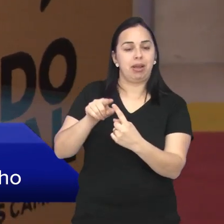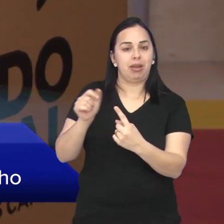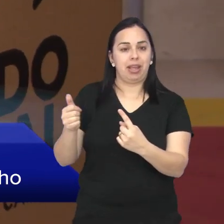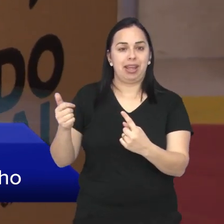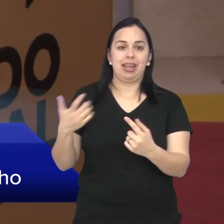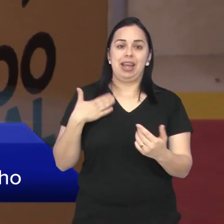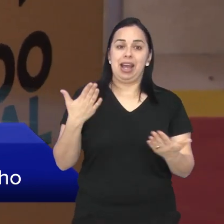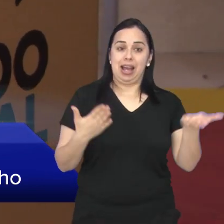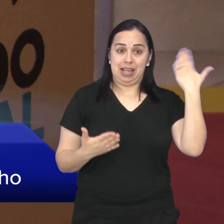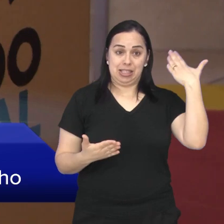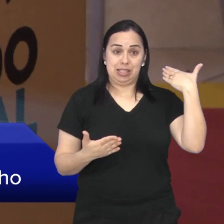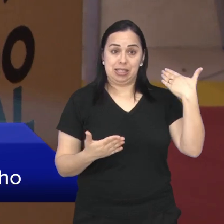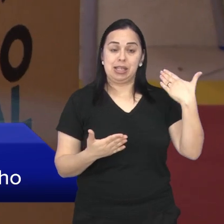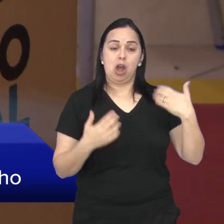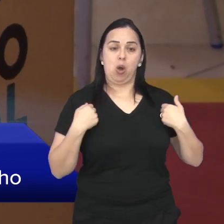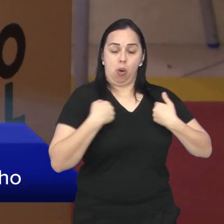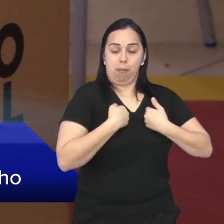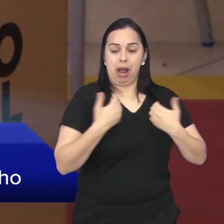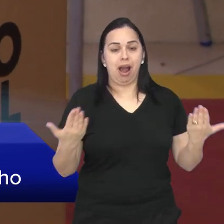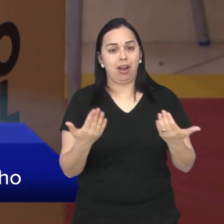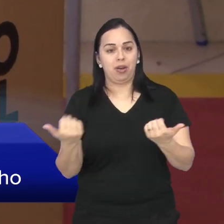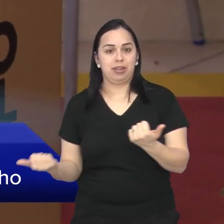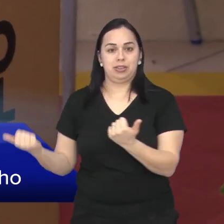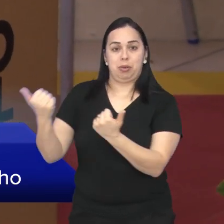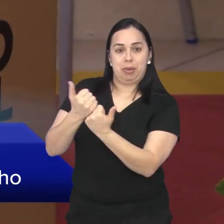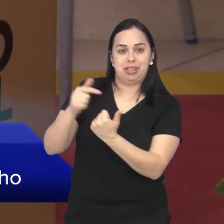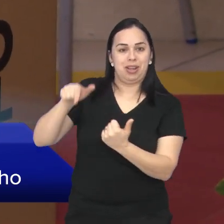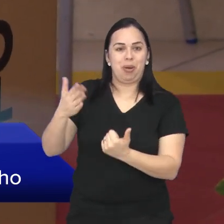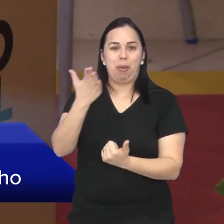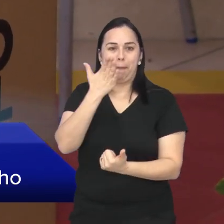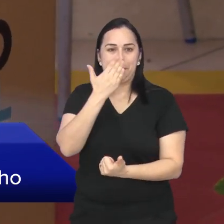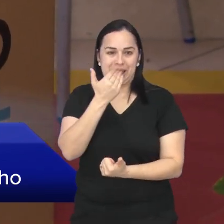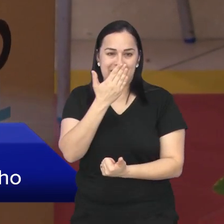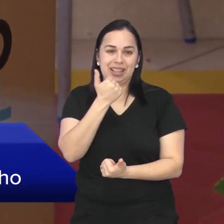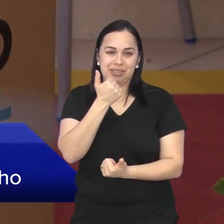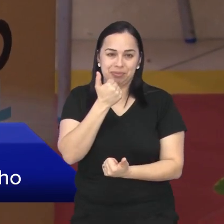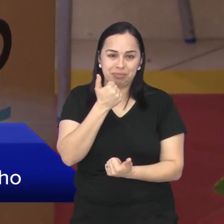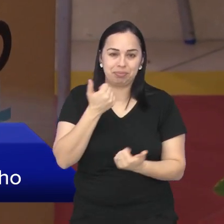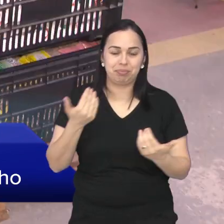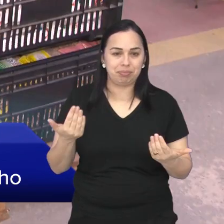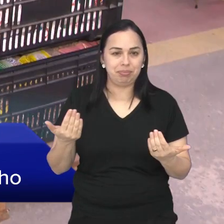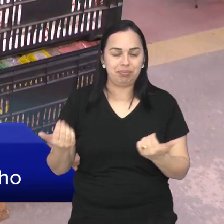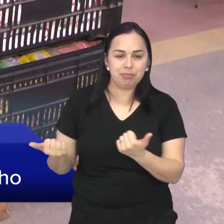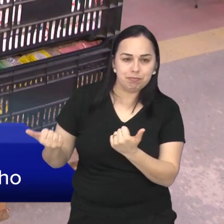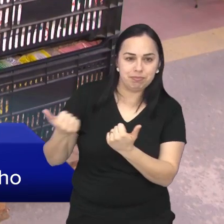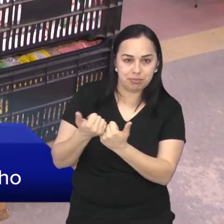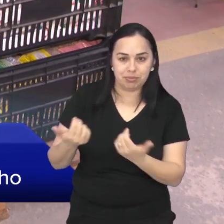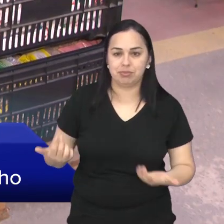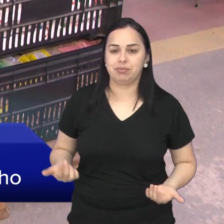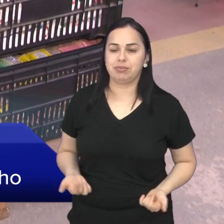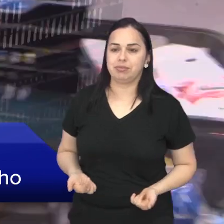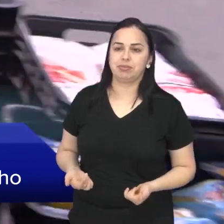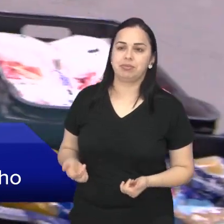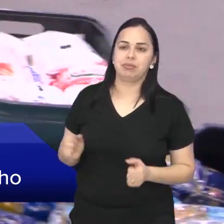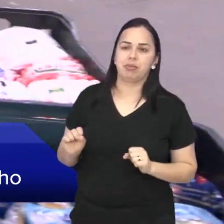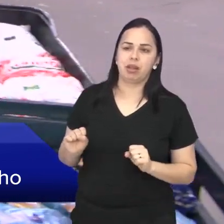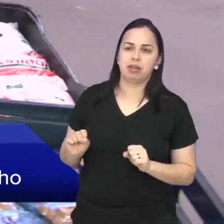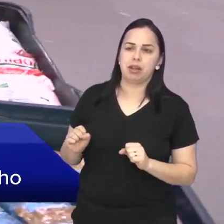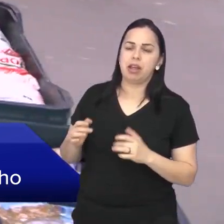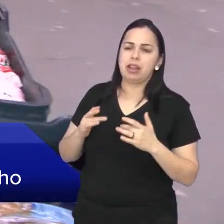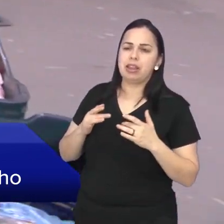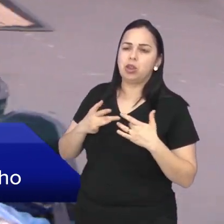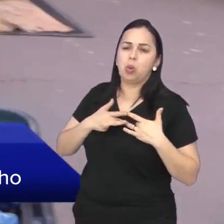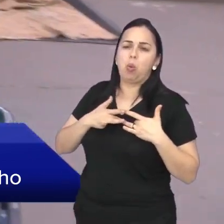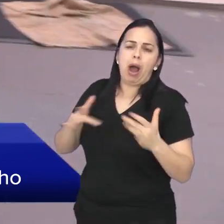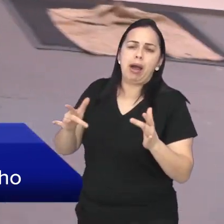realmente substituir a arrecadação que antes era de agasalhos e roupas para o alimento. E o que pode